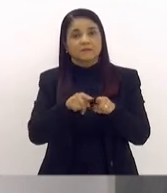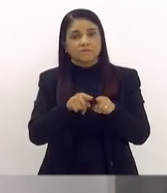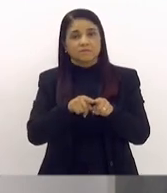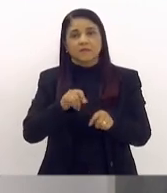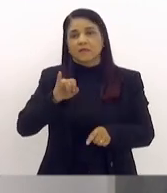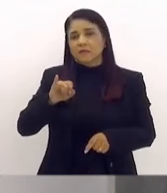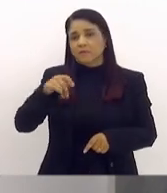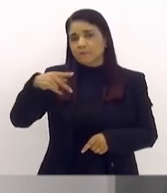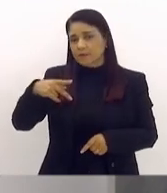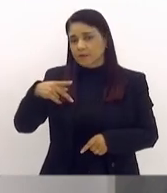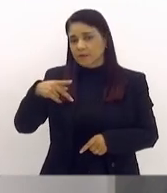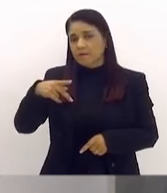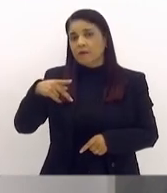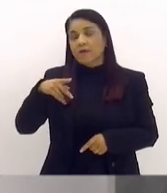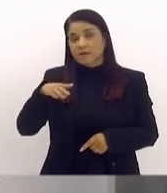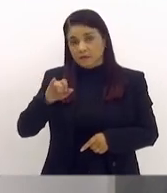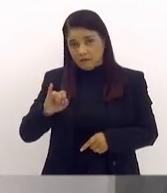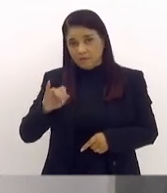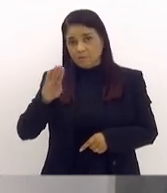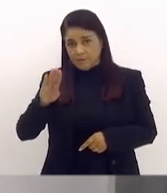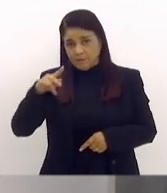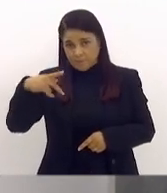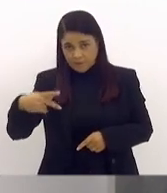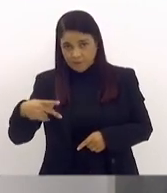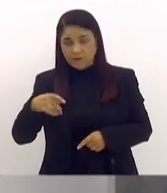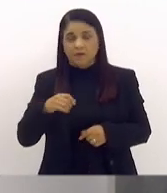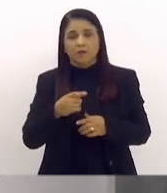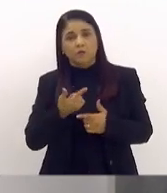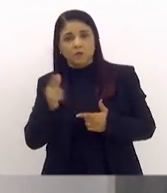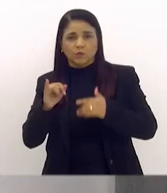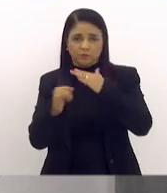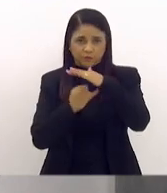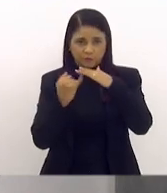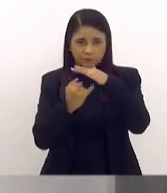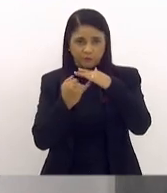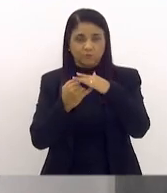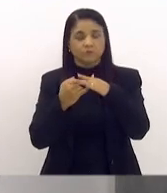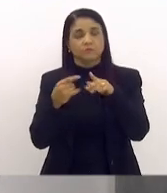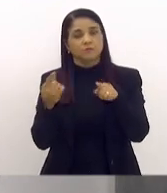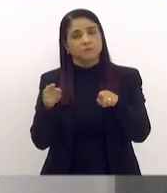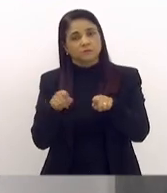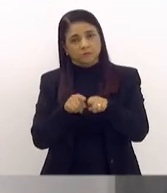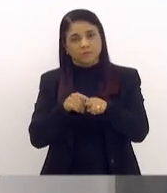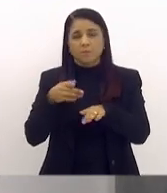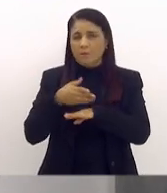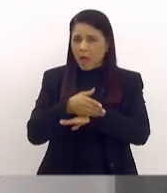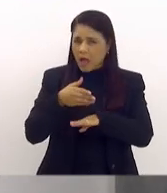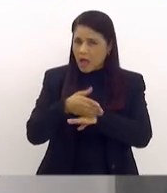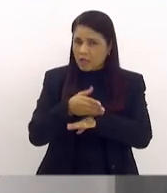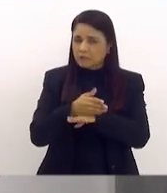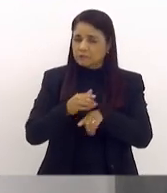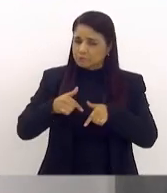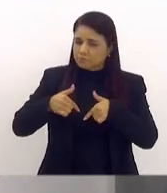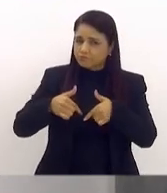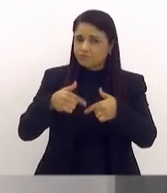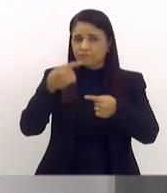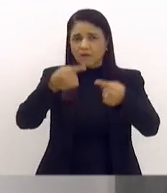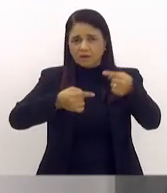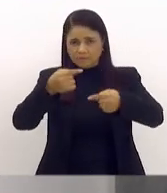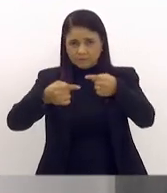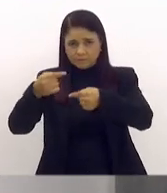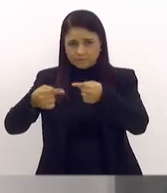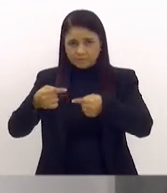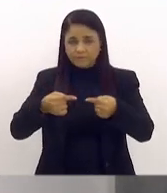IBP assim como outros institutos eh participam ativamente dessas discussões